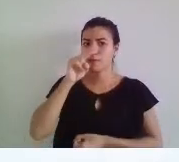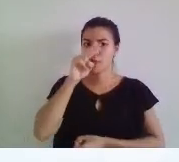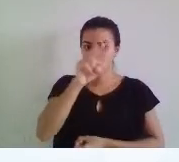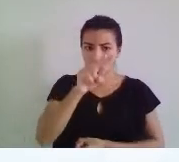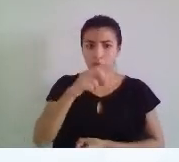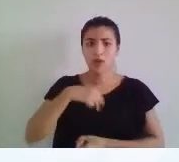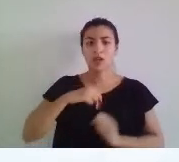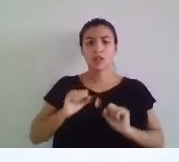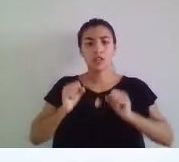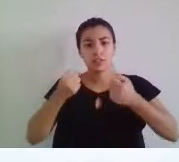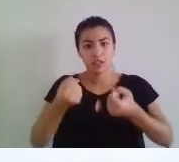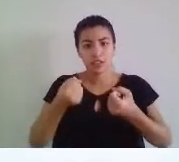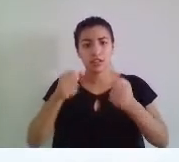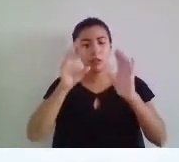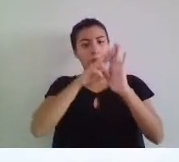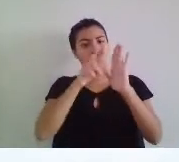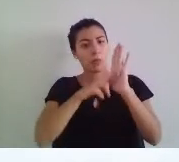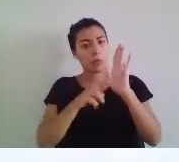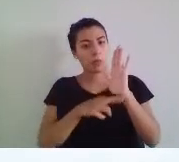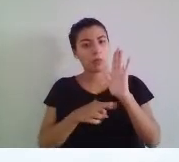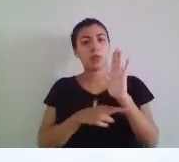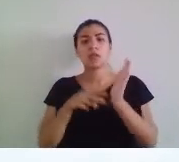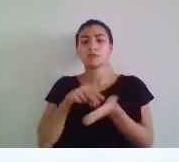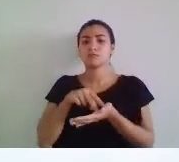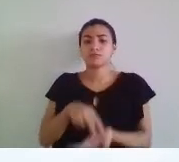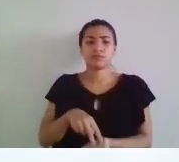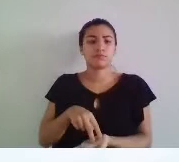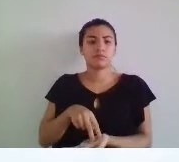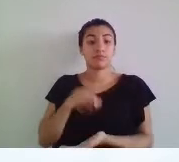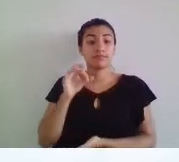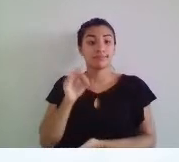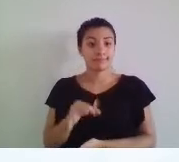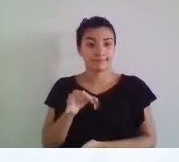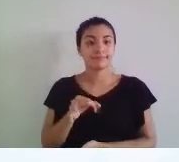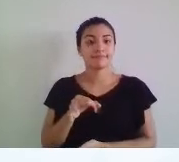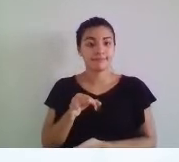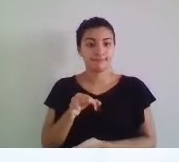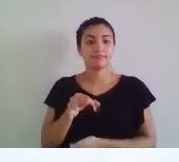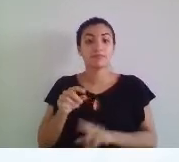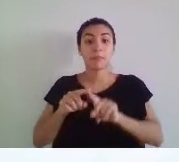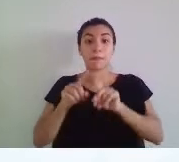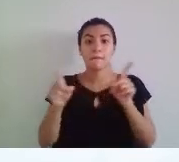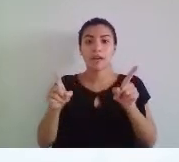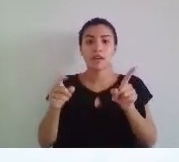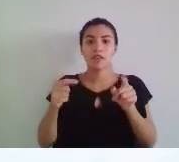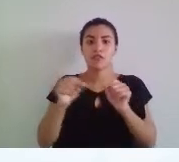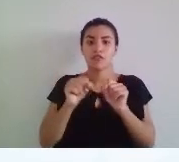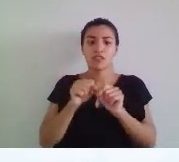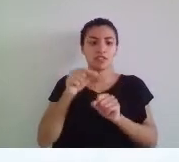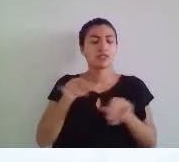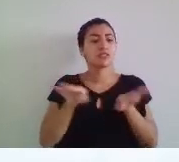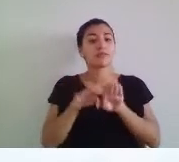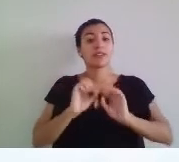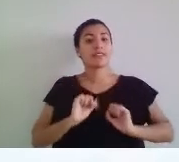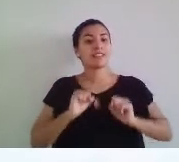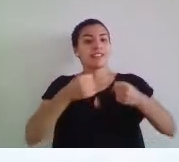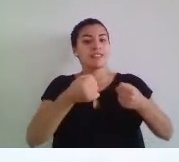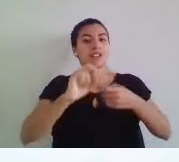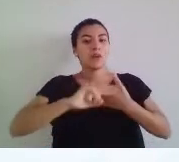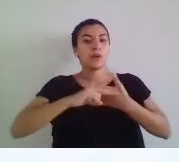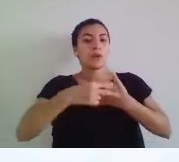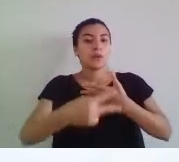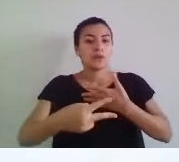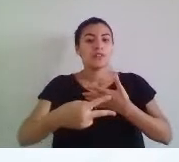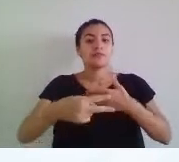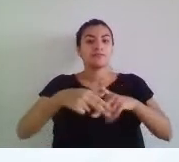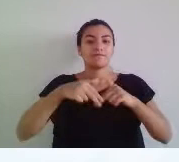direito do trabalho regulado, não flexível, não precário, né? Só que quando eu faço isso, eu também estou defendendo, em consequência, a manutenção